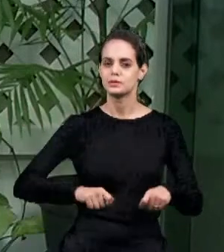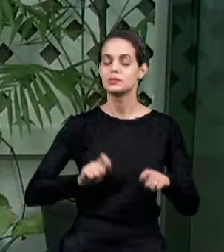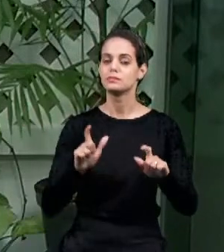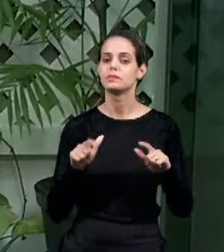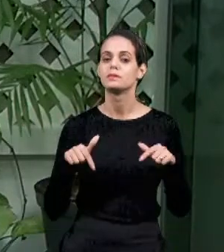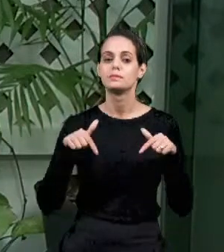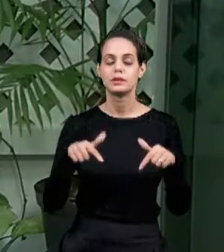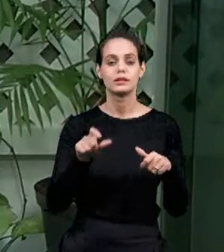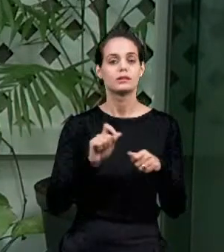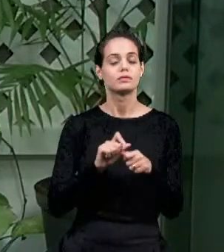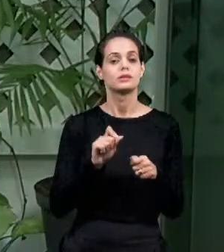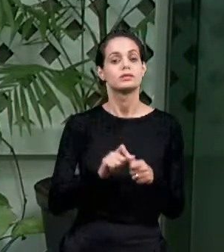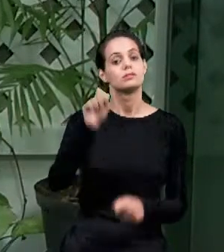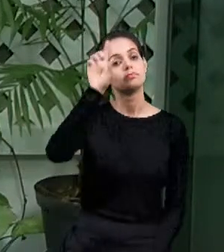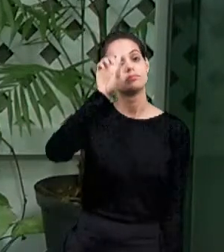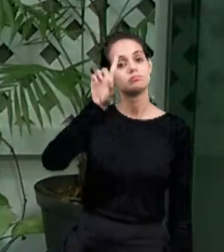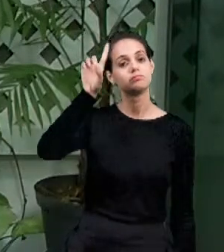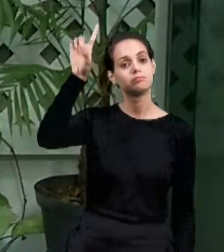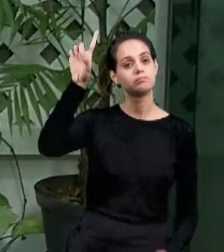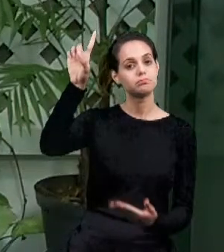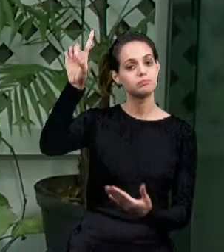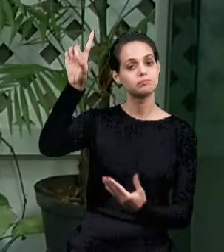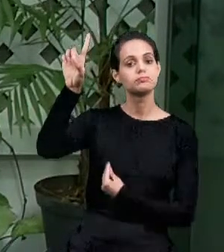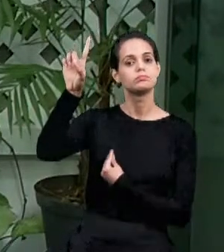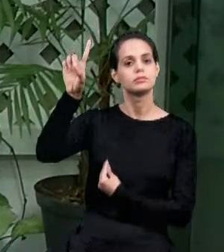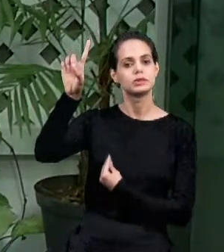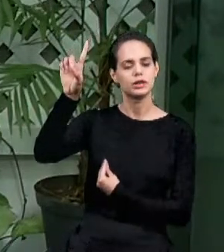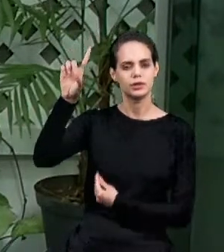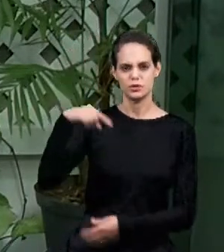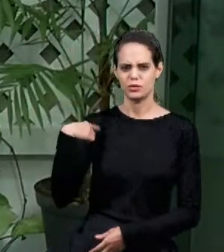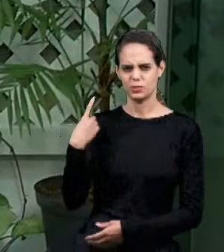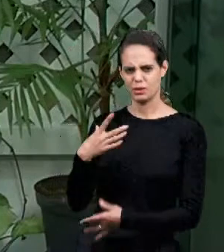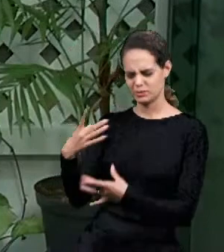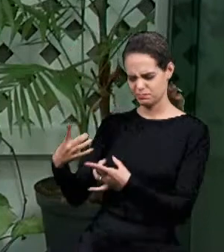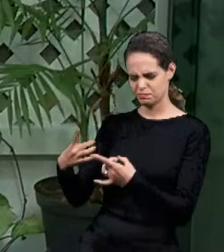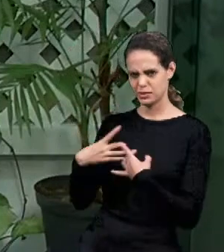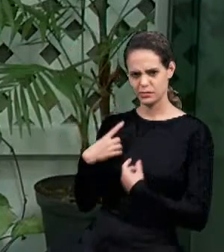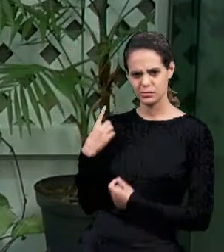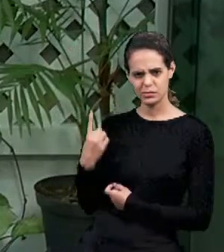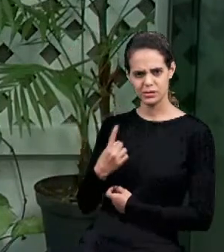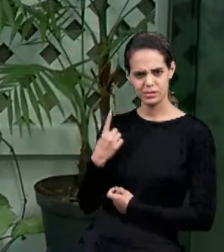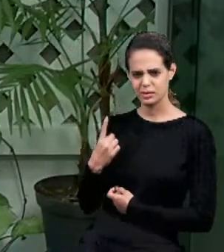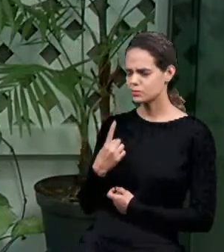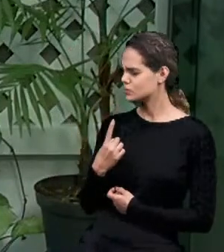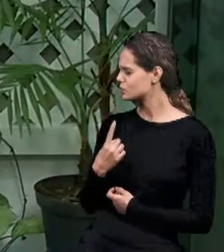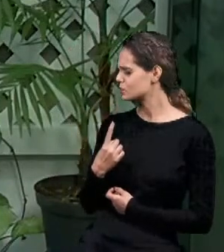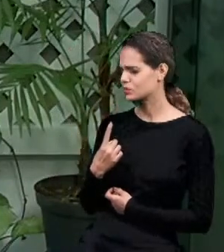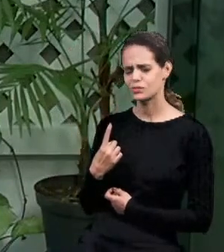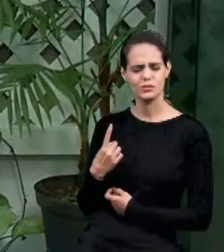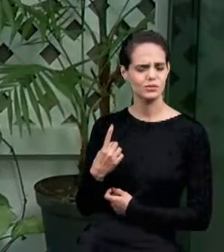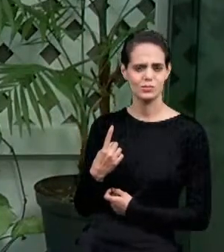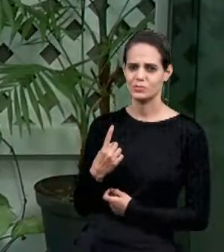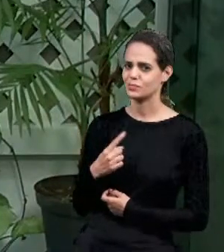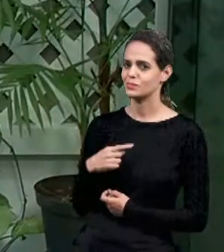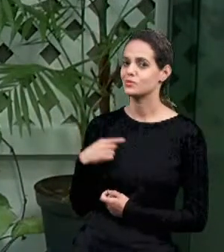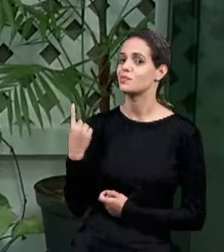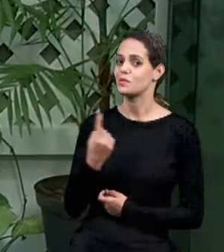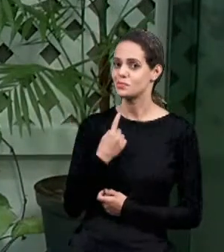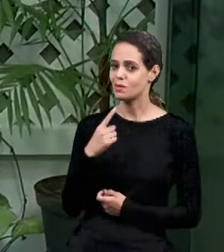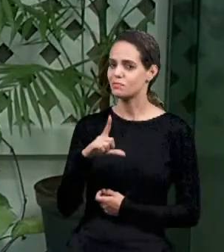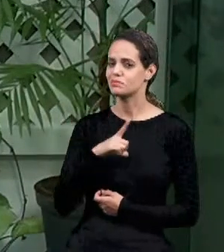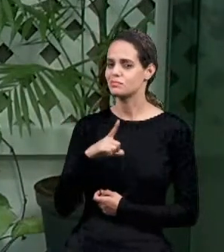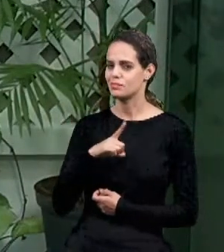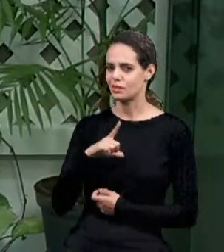Deus tem estado presente. Não estamos sós, não estamos abandonados, estamos sendo